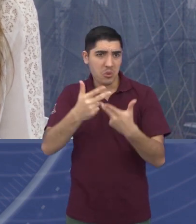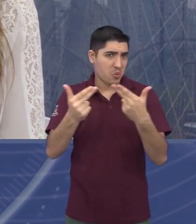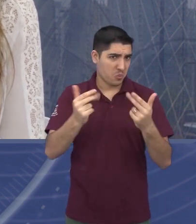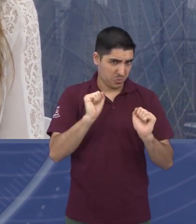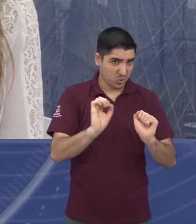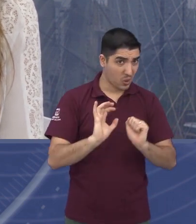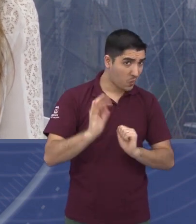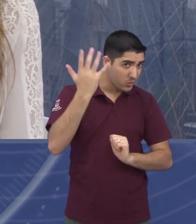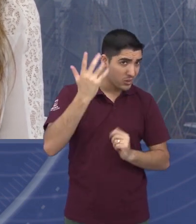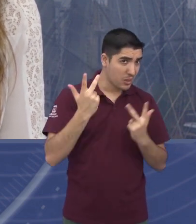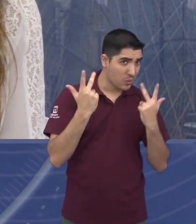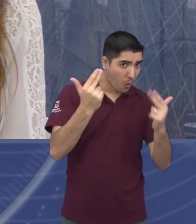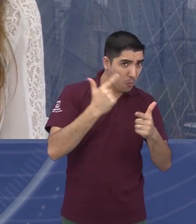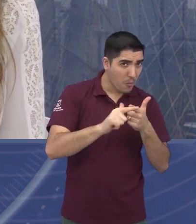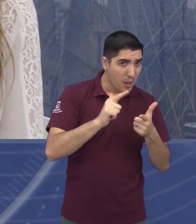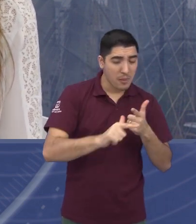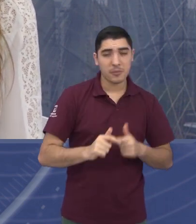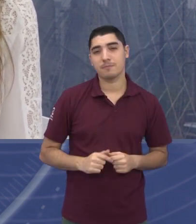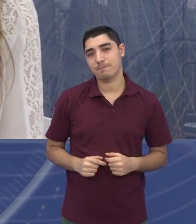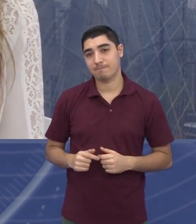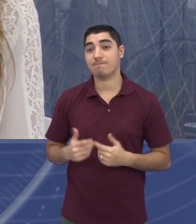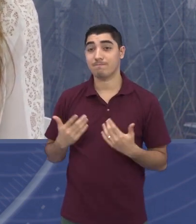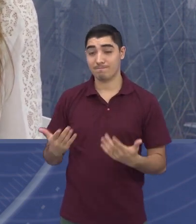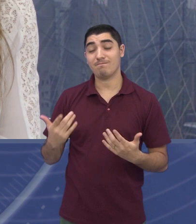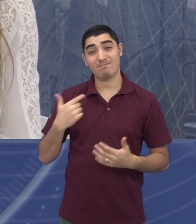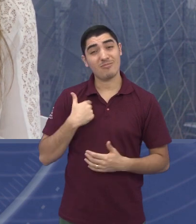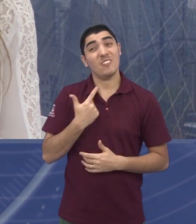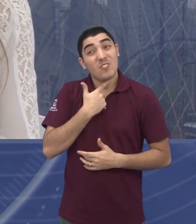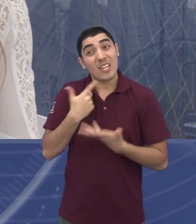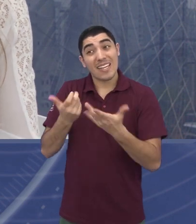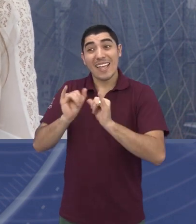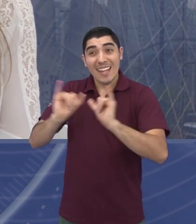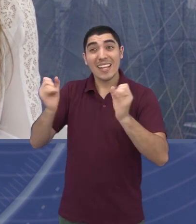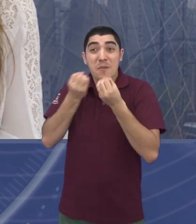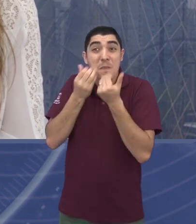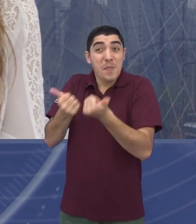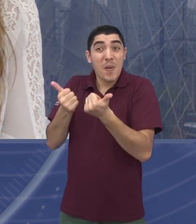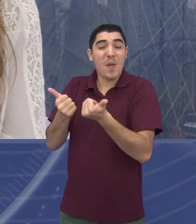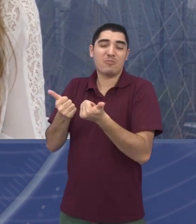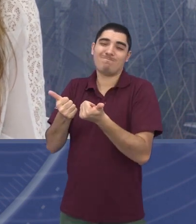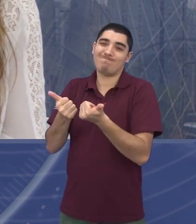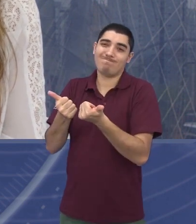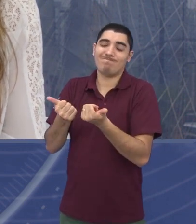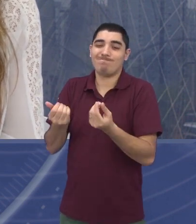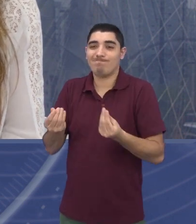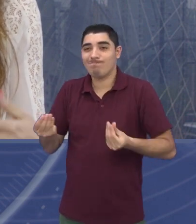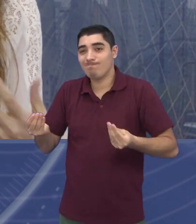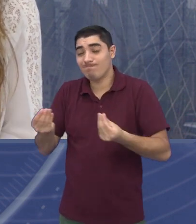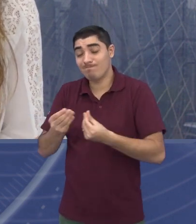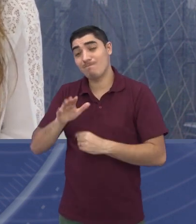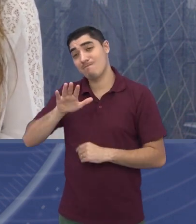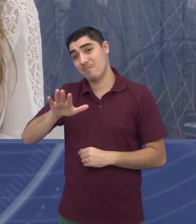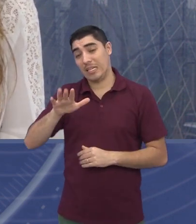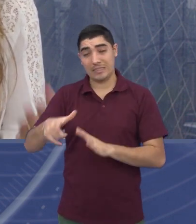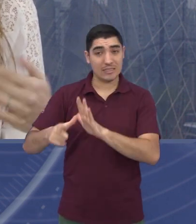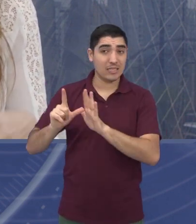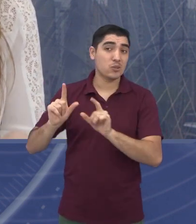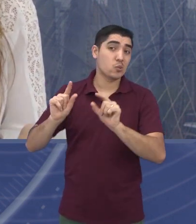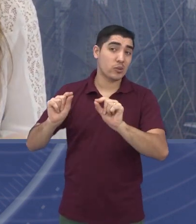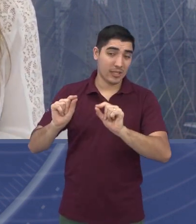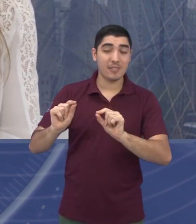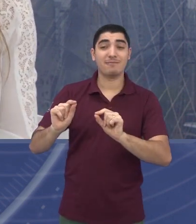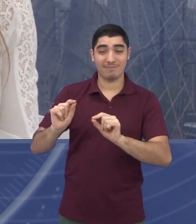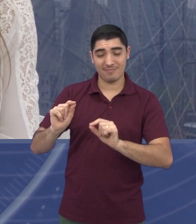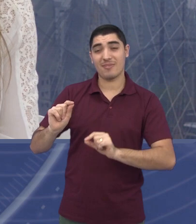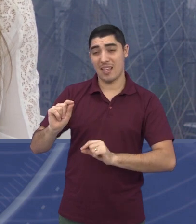um colapso, né? Sim, eu gostaria de dar boas notícias, mas eu vejo que antes de melhorar, nós ainda vamos